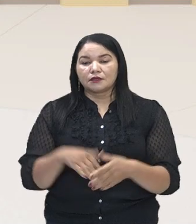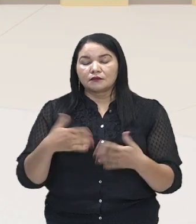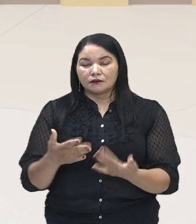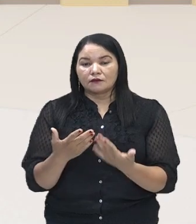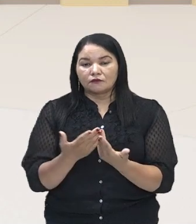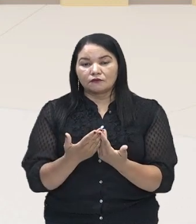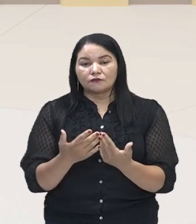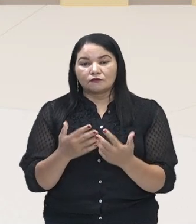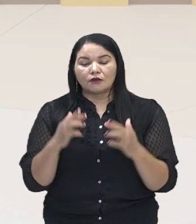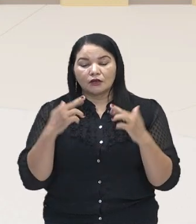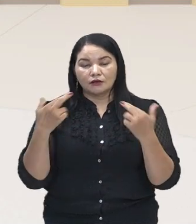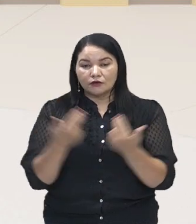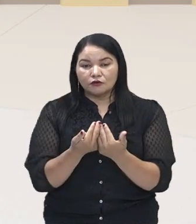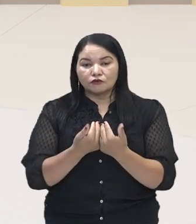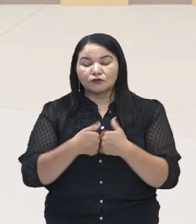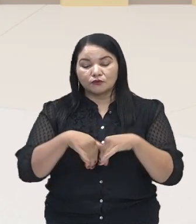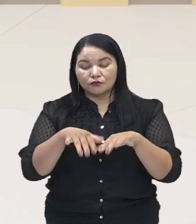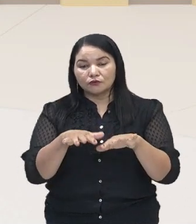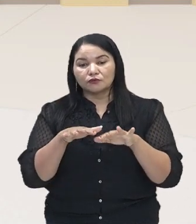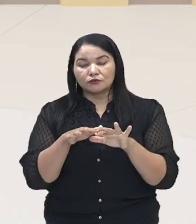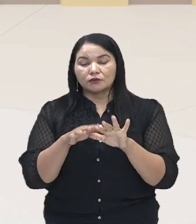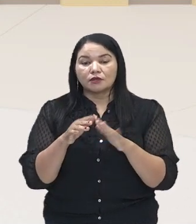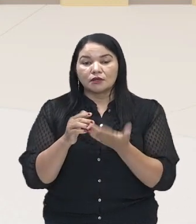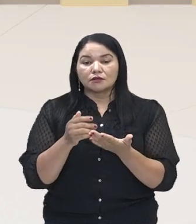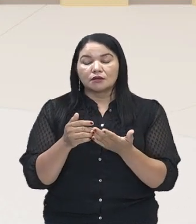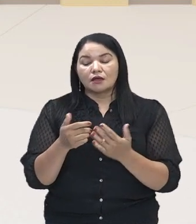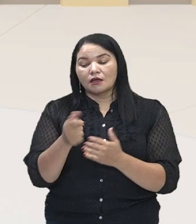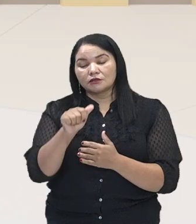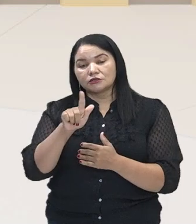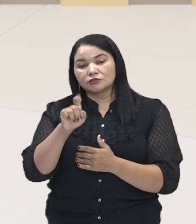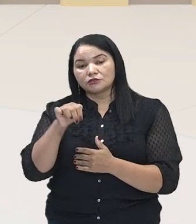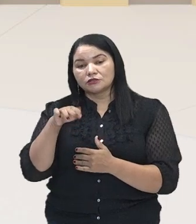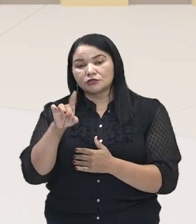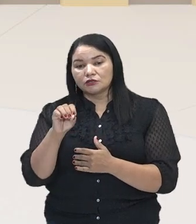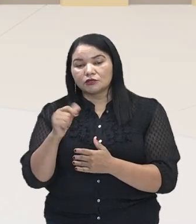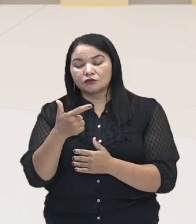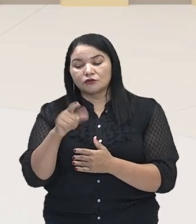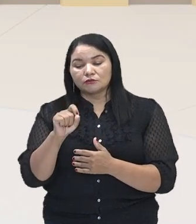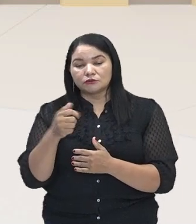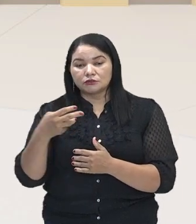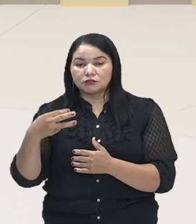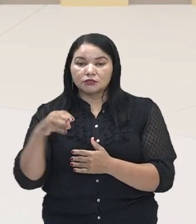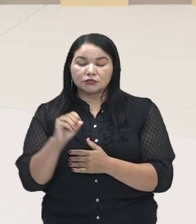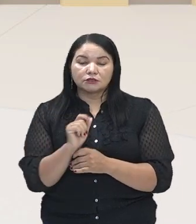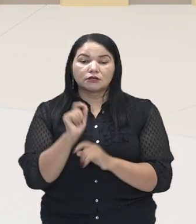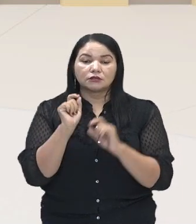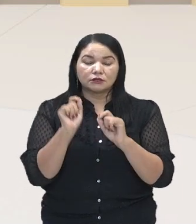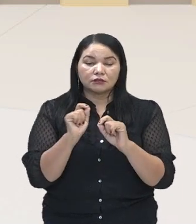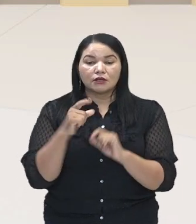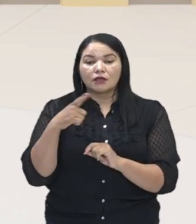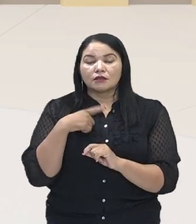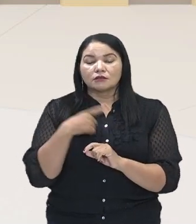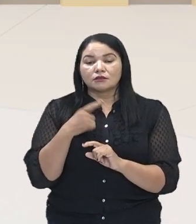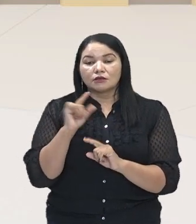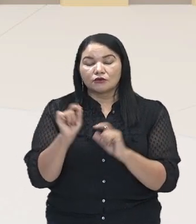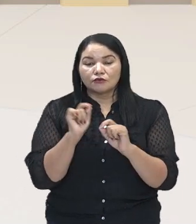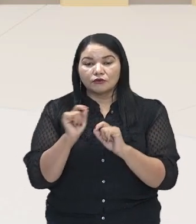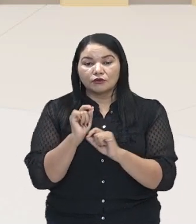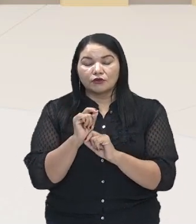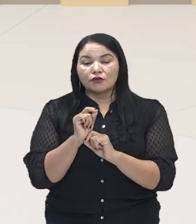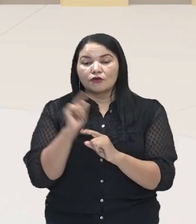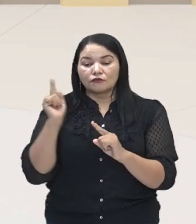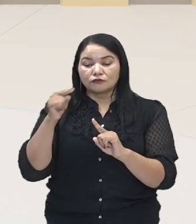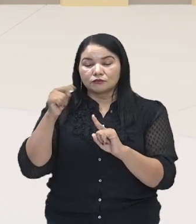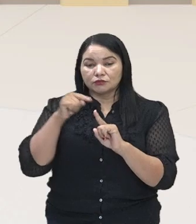reunião, né, da Agenda 2030 também foi importante, tem como afinco conquistar também